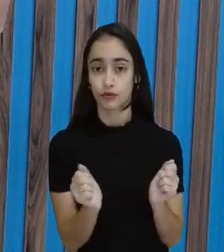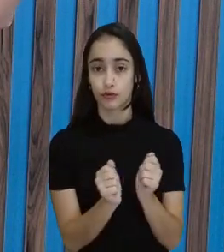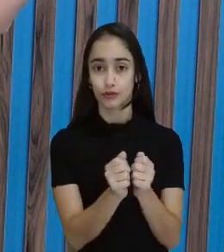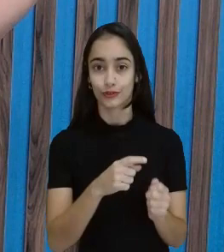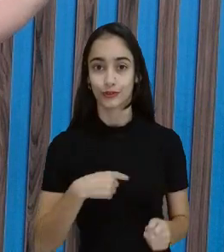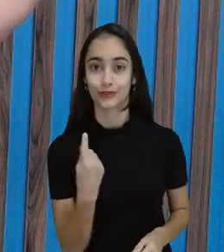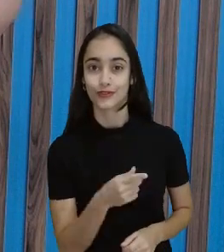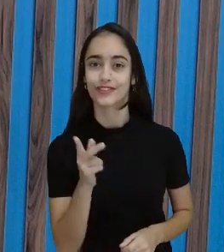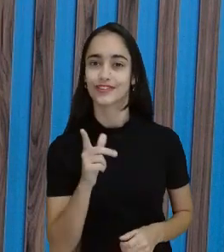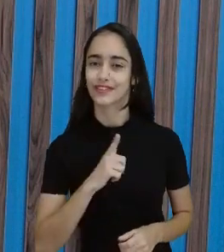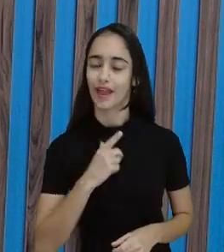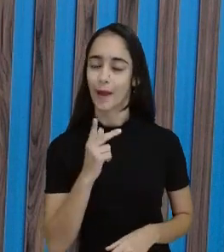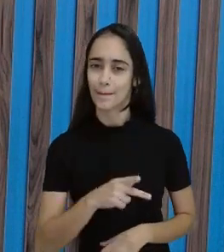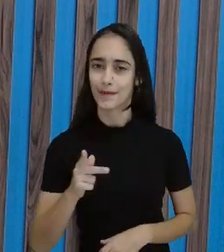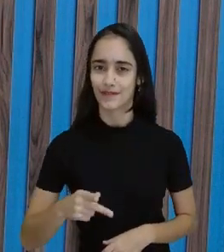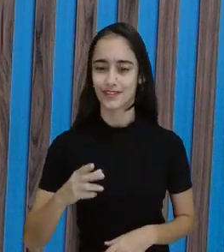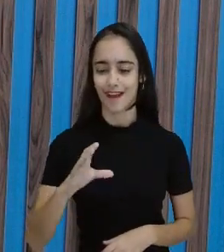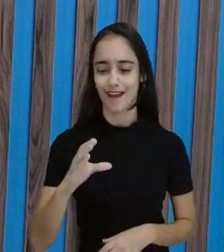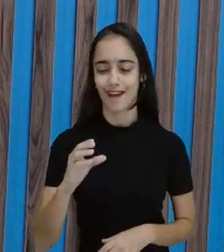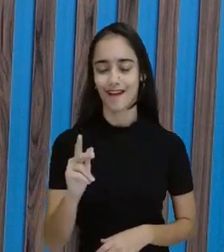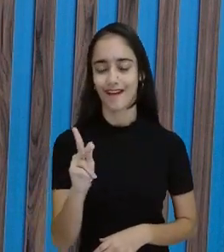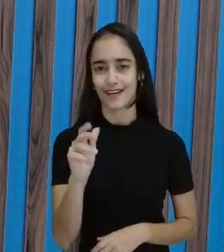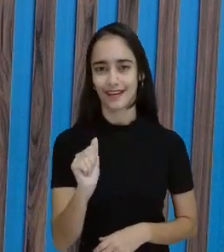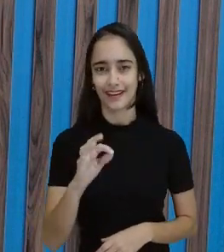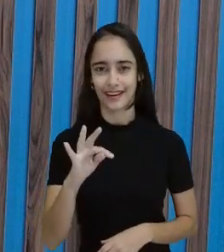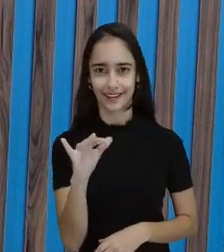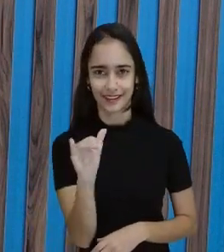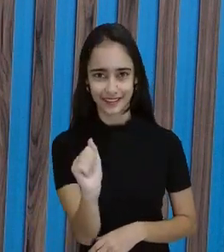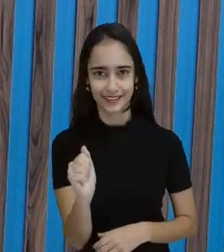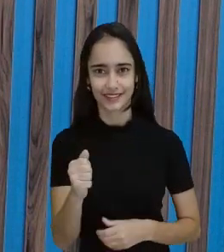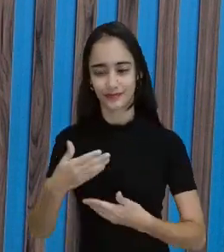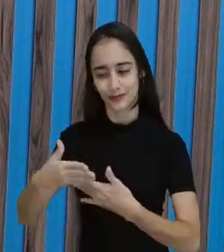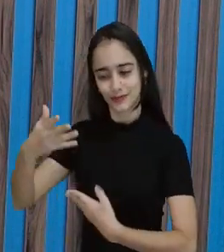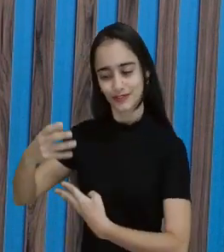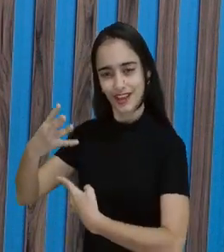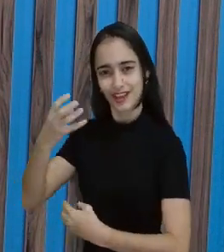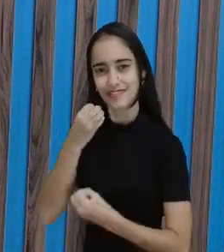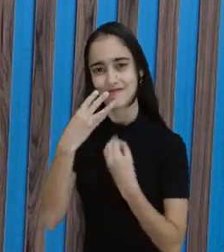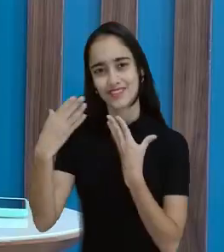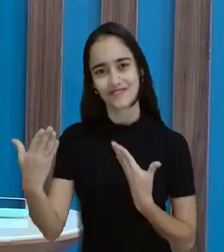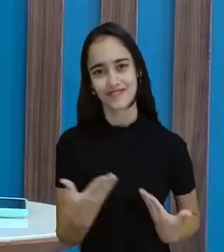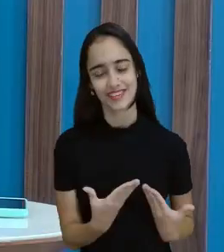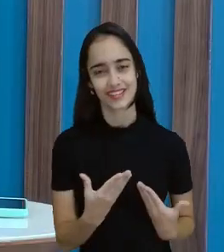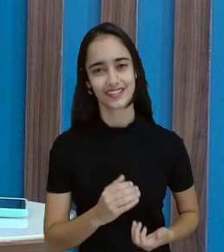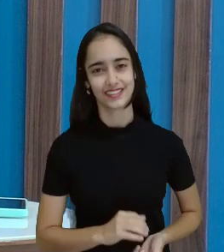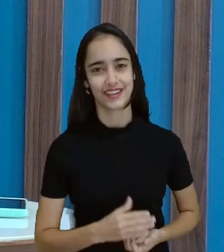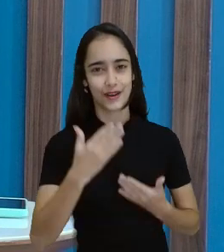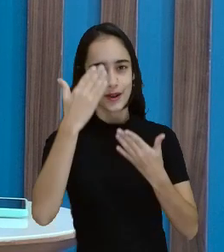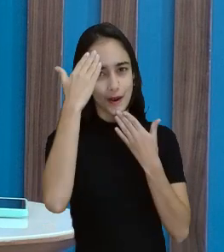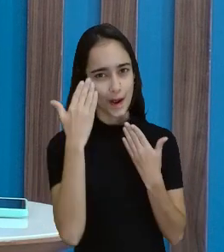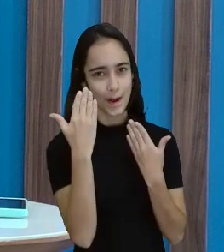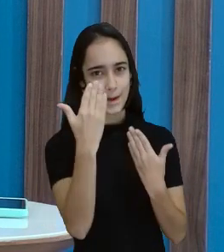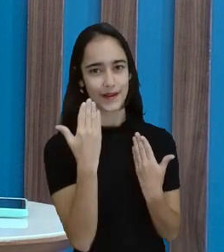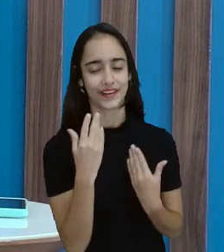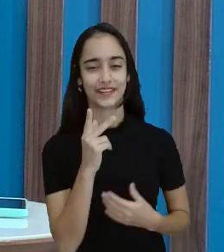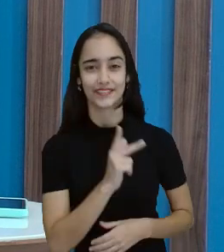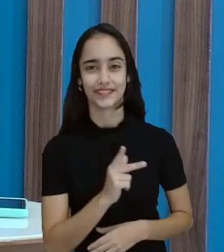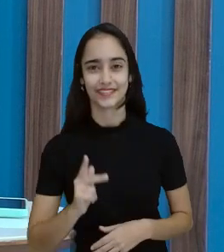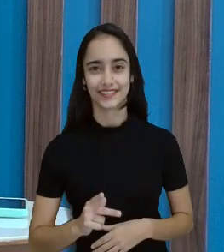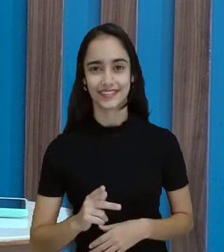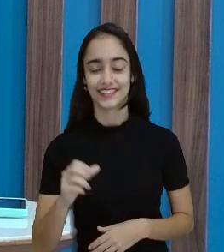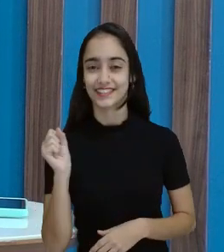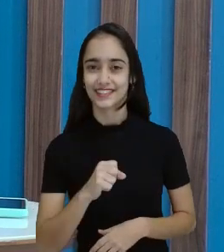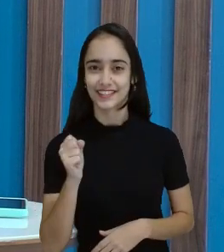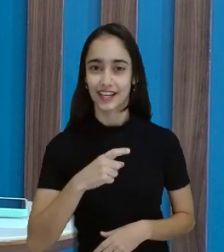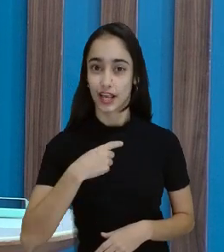está a professora Kátia no chat, esperando pela sua participação. Bem-vinda, professora Kátia. Obrigada, professora Keise. Isso mesmo,